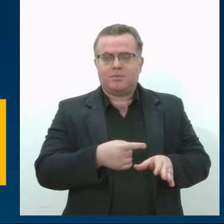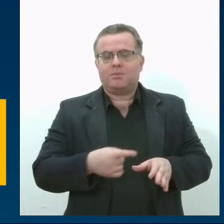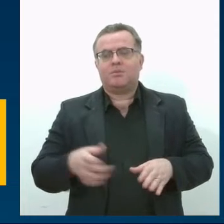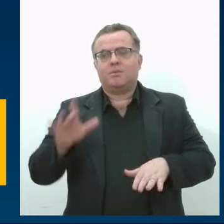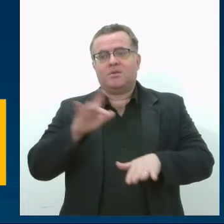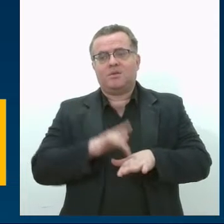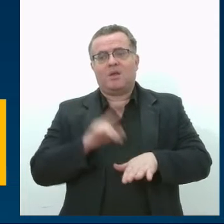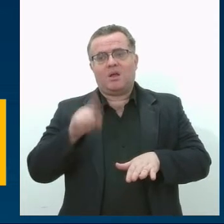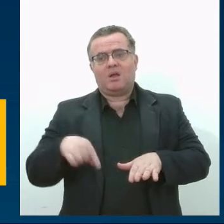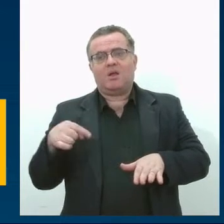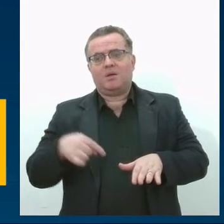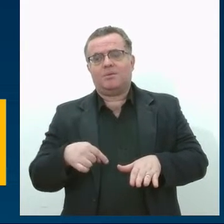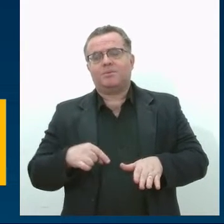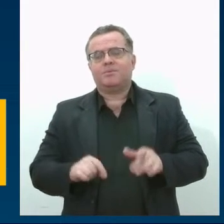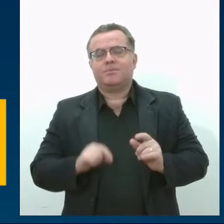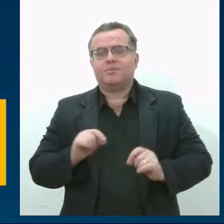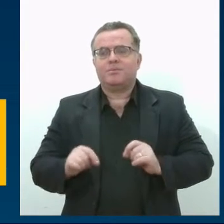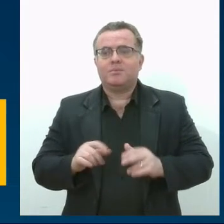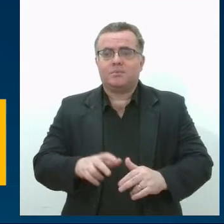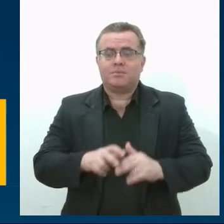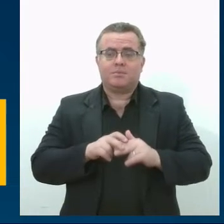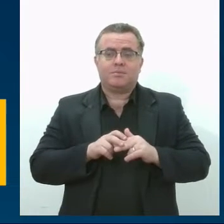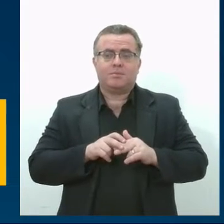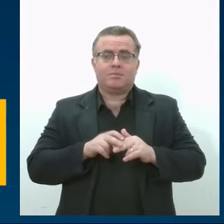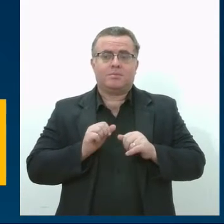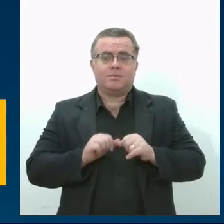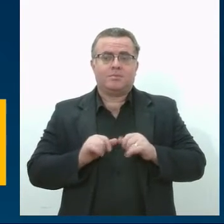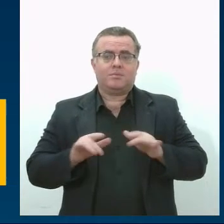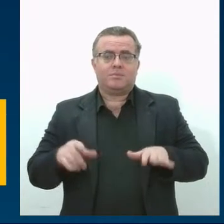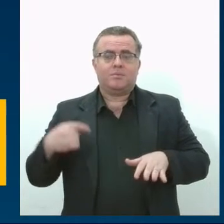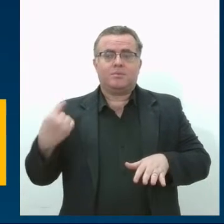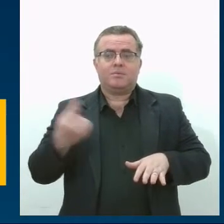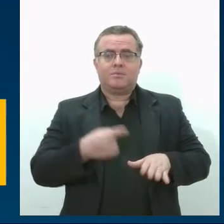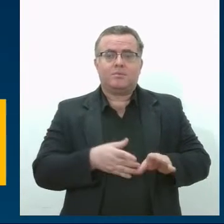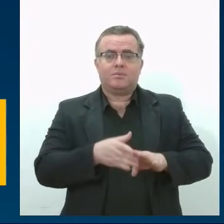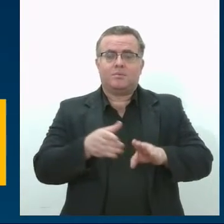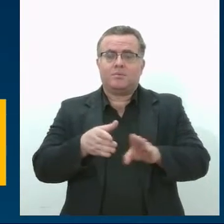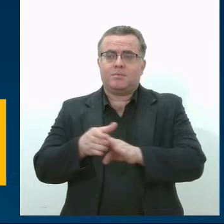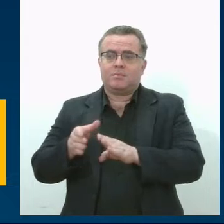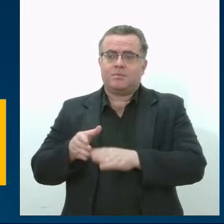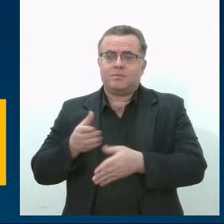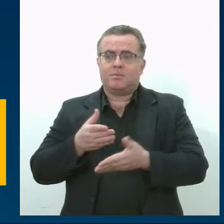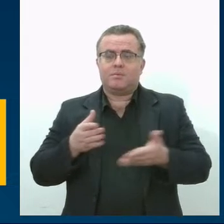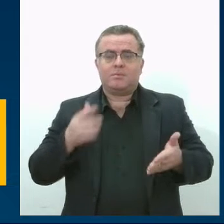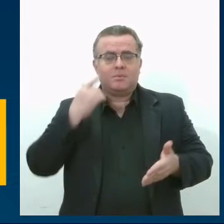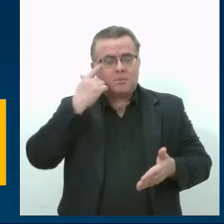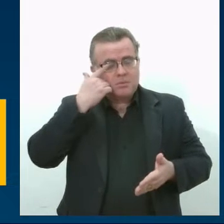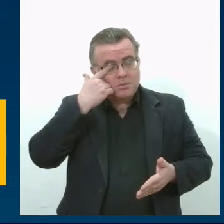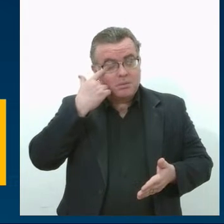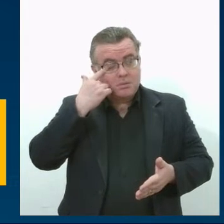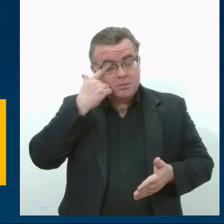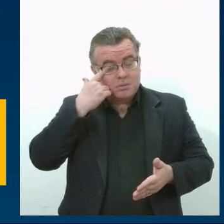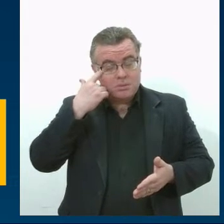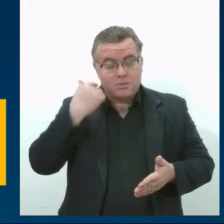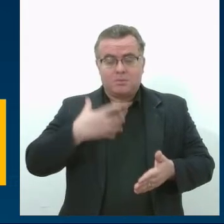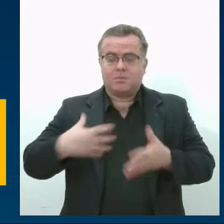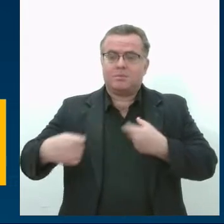a quantidade de mosquito na cidade, fazendo com que, consequentemente, a transmissão das doenças possa ser